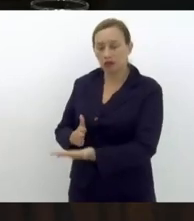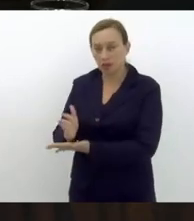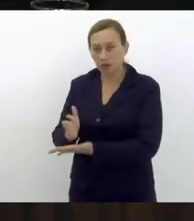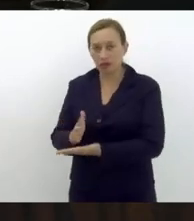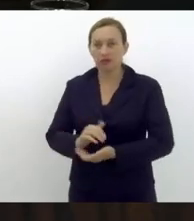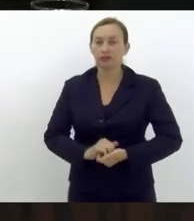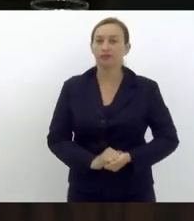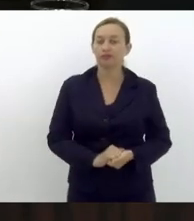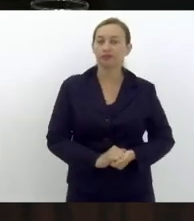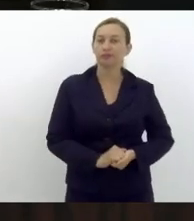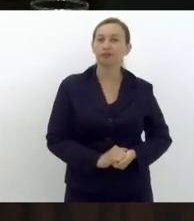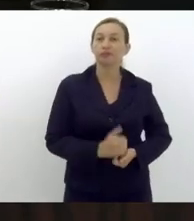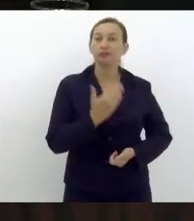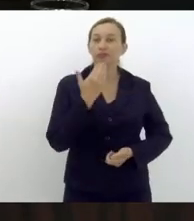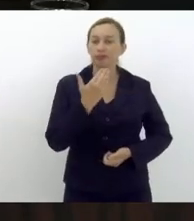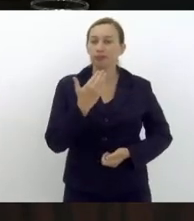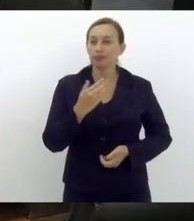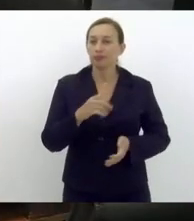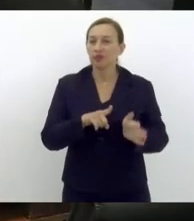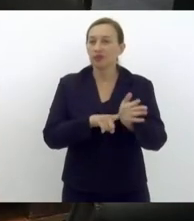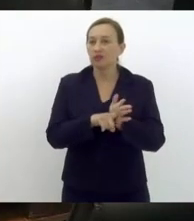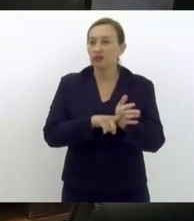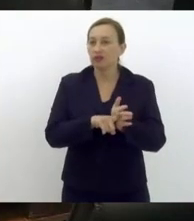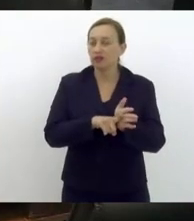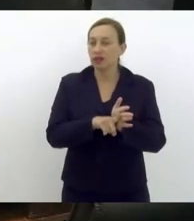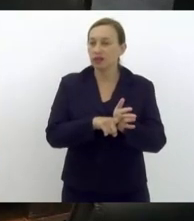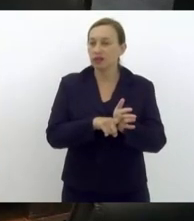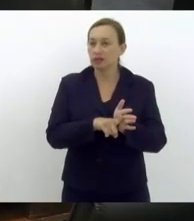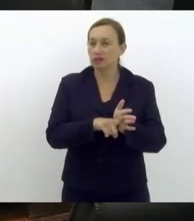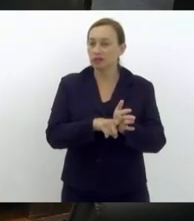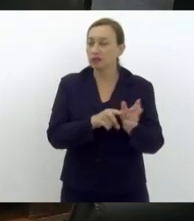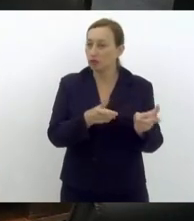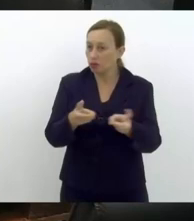Aprovado. Verificação de quórum, presidente.